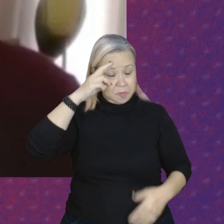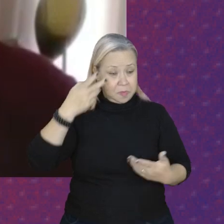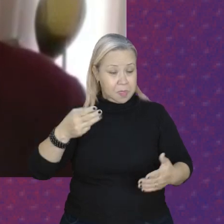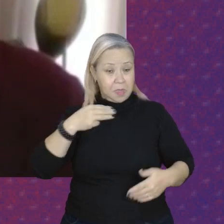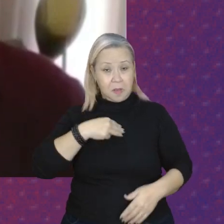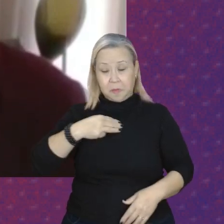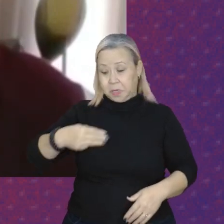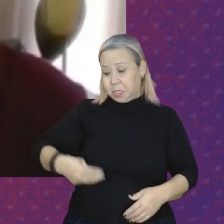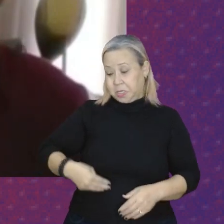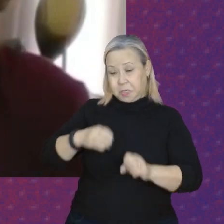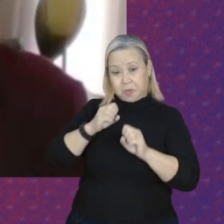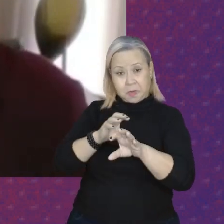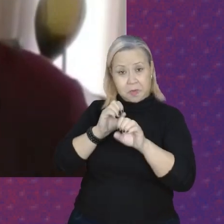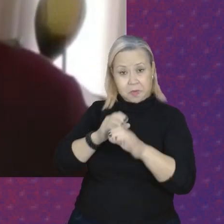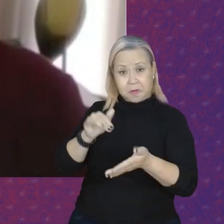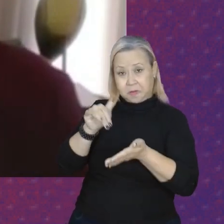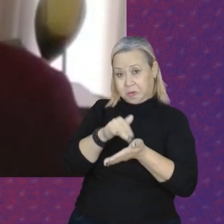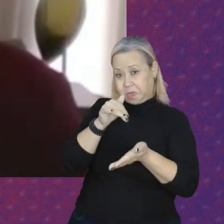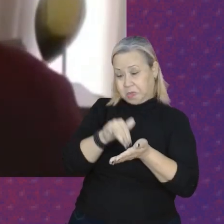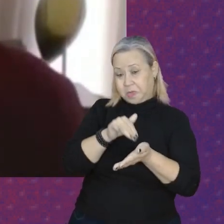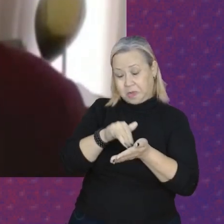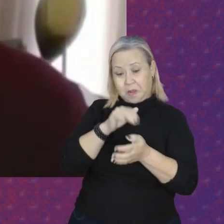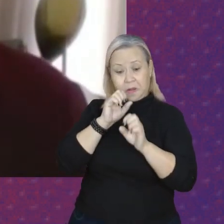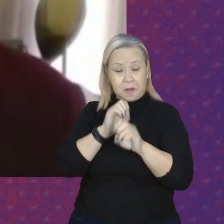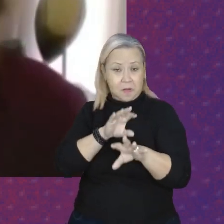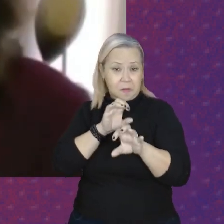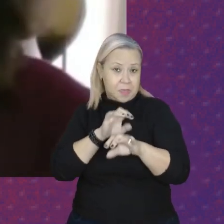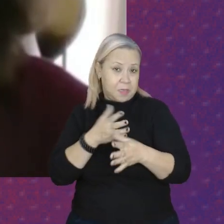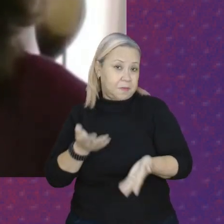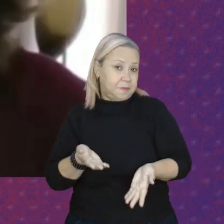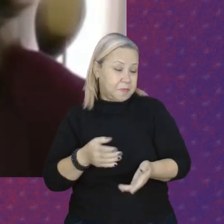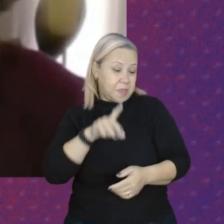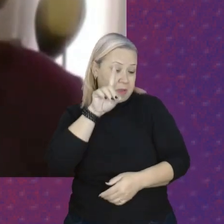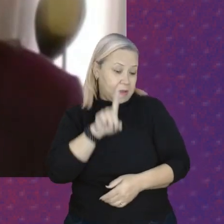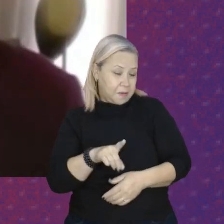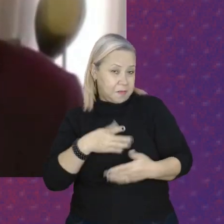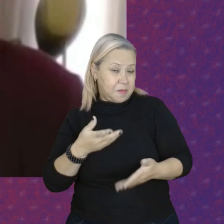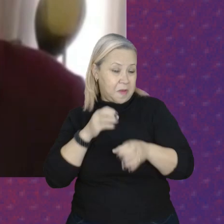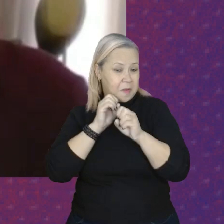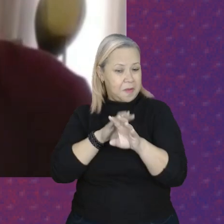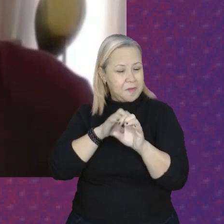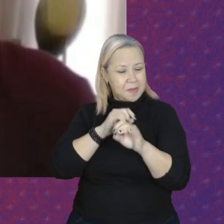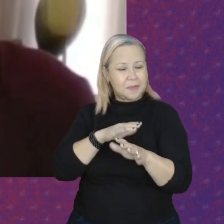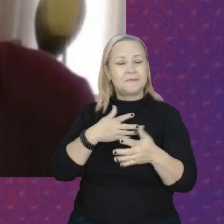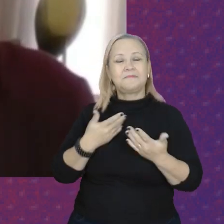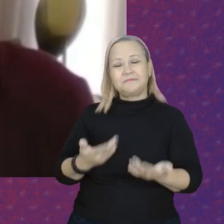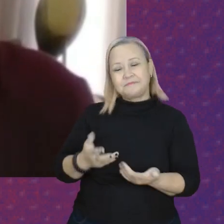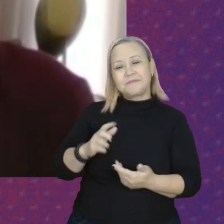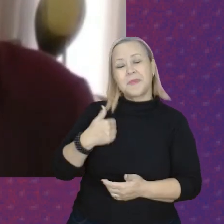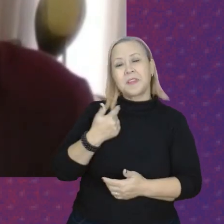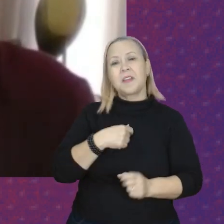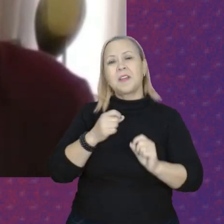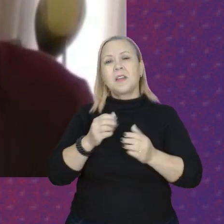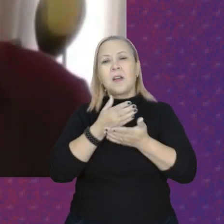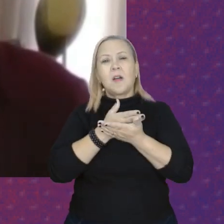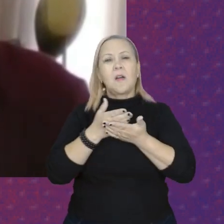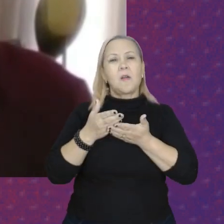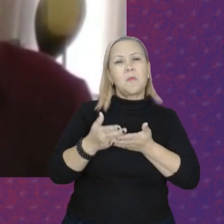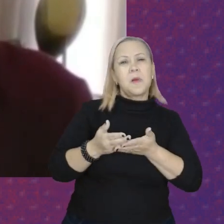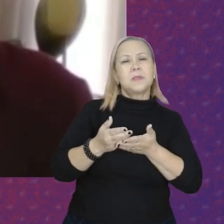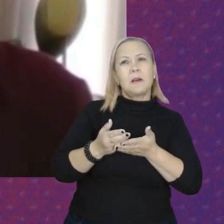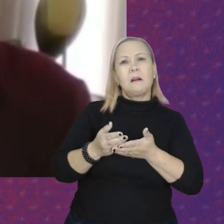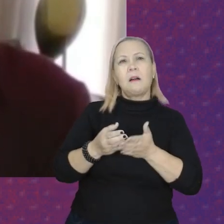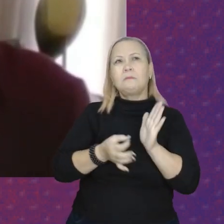da educação, são os secretários da educação, são os diretores da educação, a gente tem que começar a contestar isso